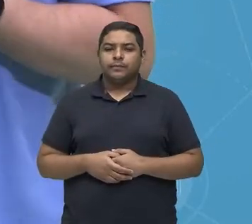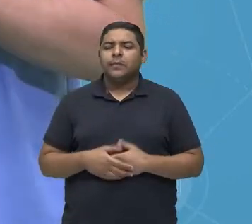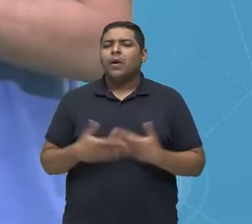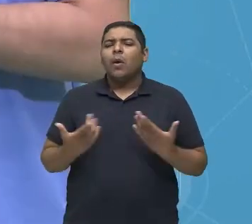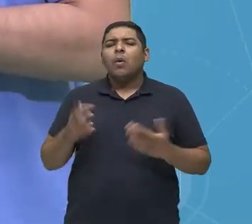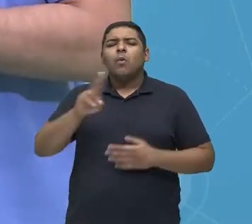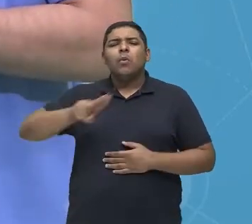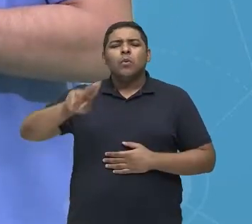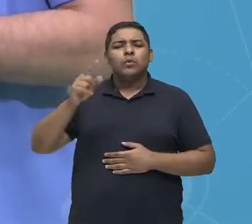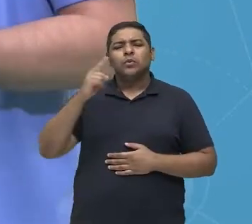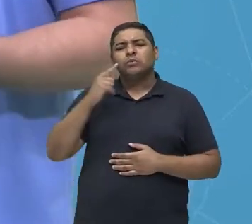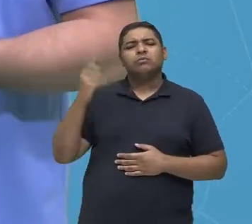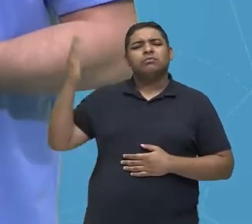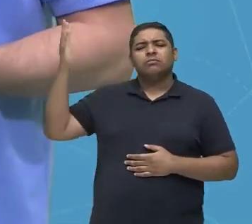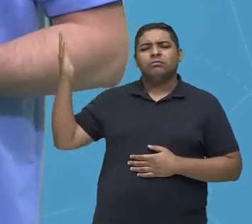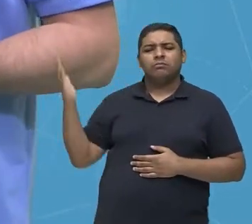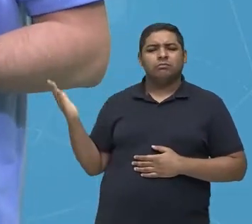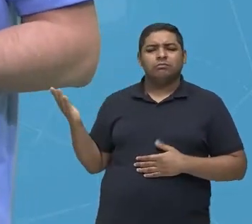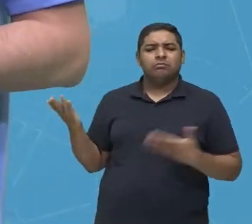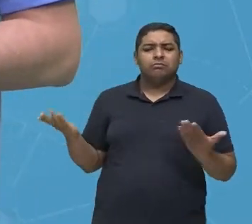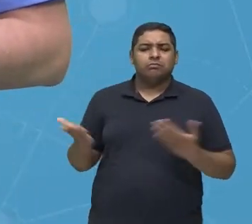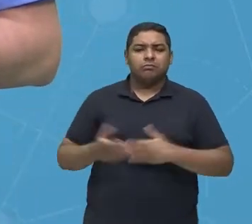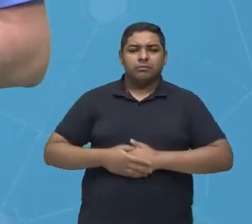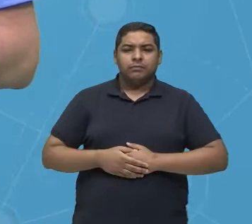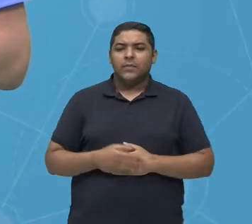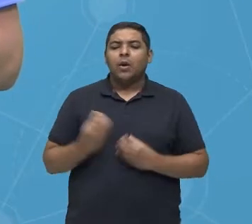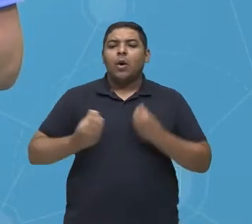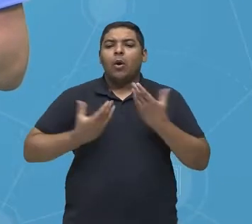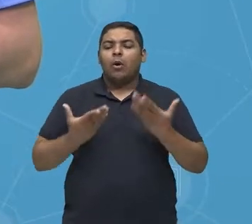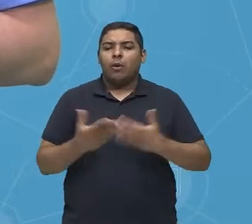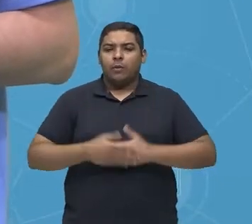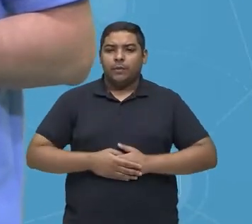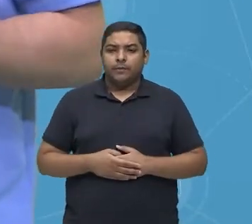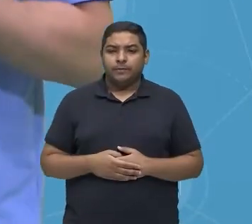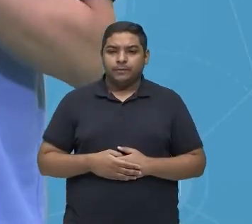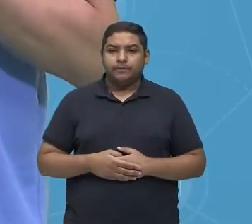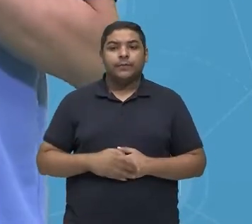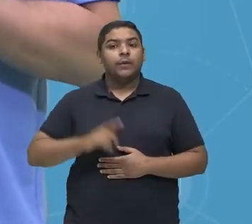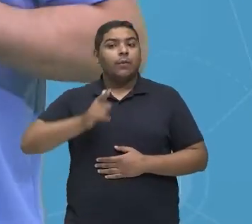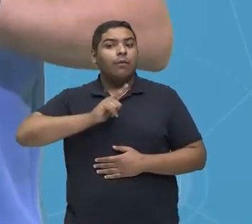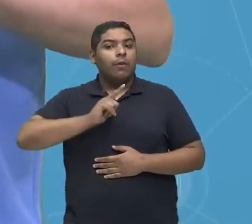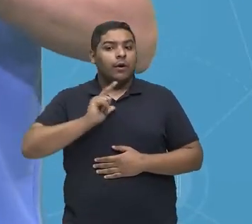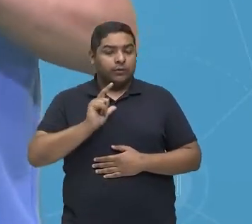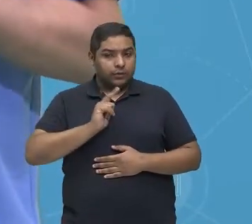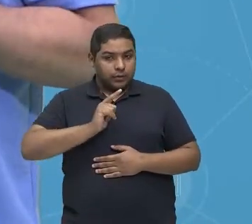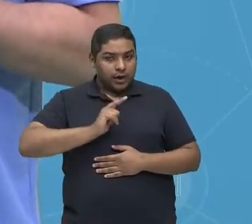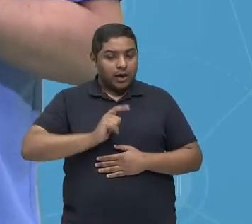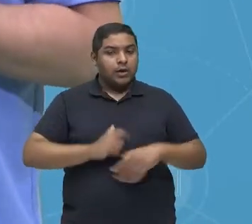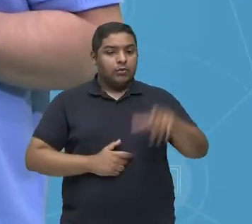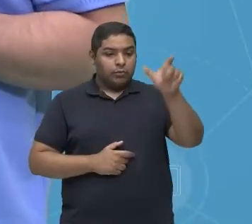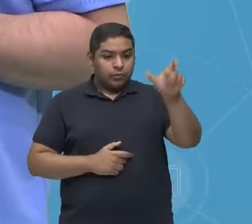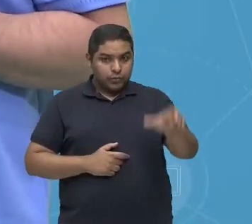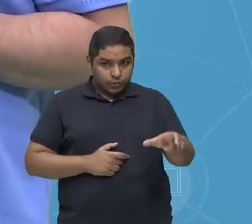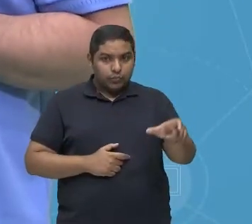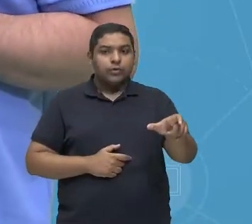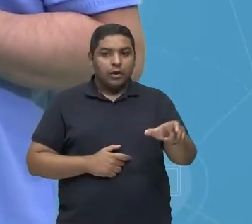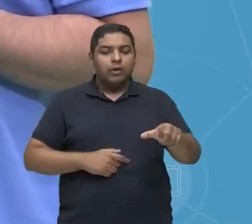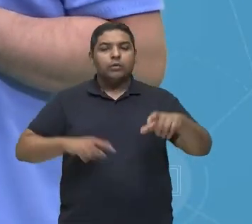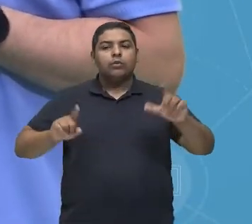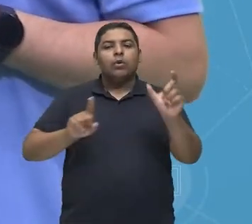wasn't? Como eu falei anteriormente, eu vou utilizar essas duas formas quando eu tenho, então, um sujeito no